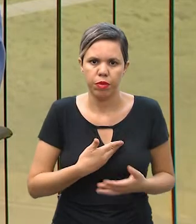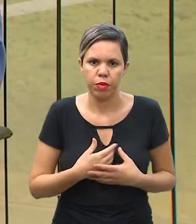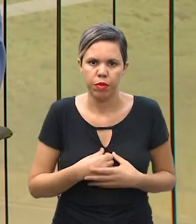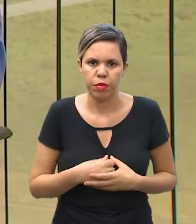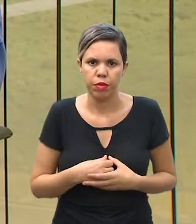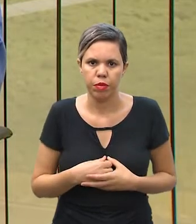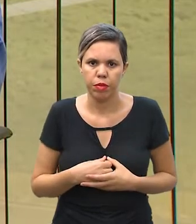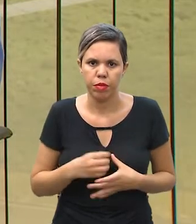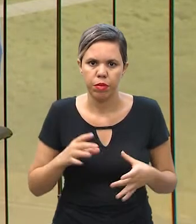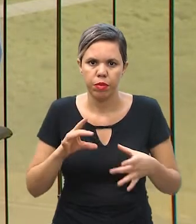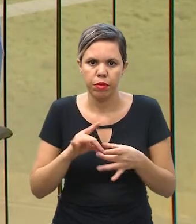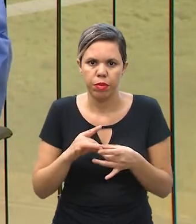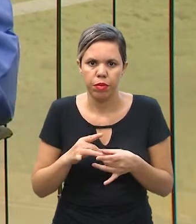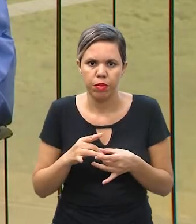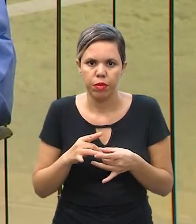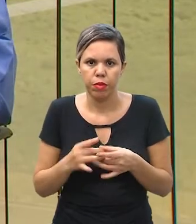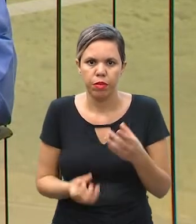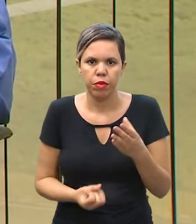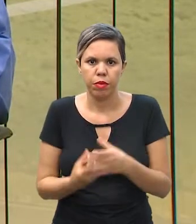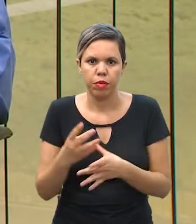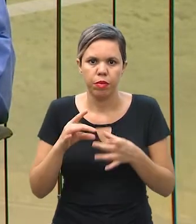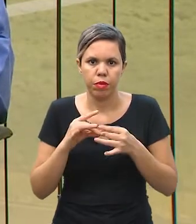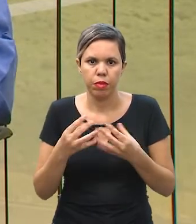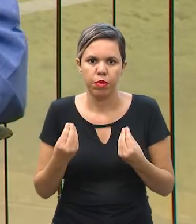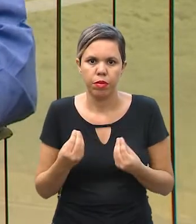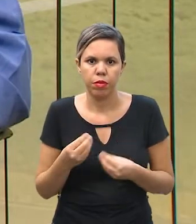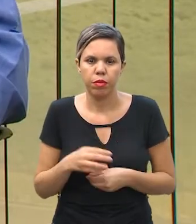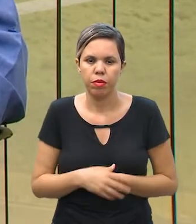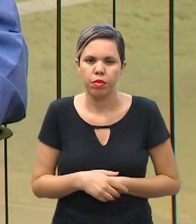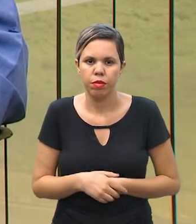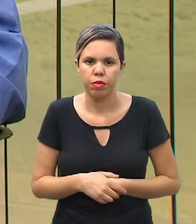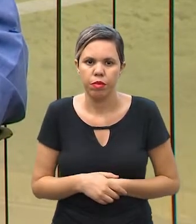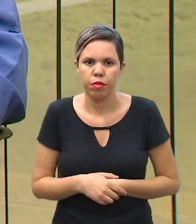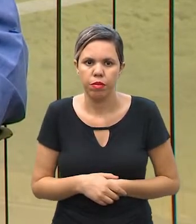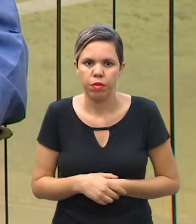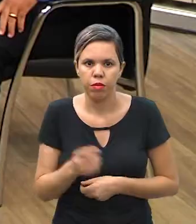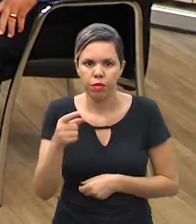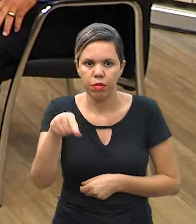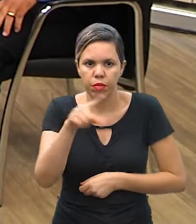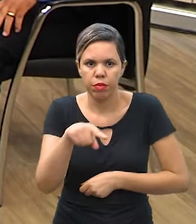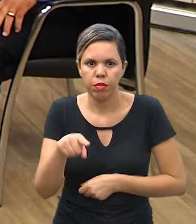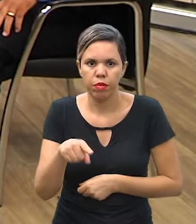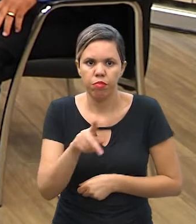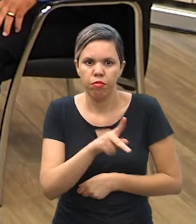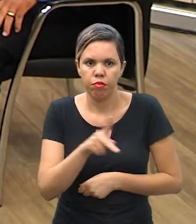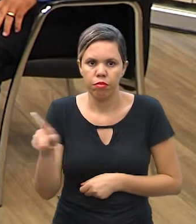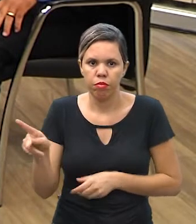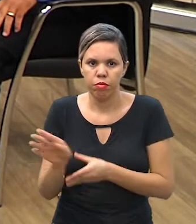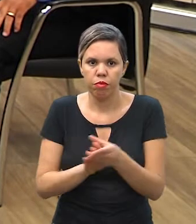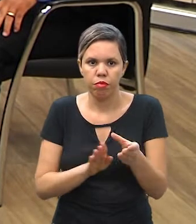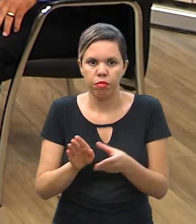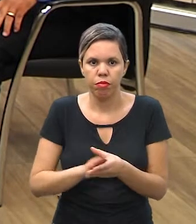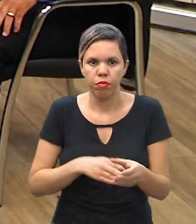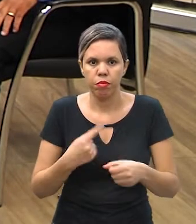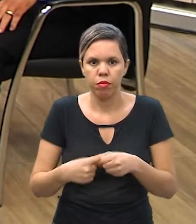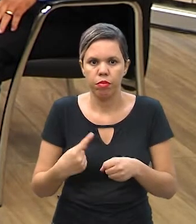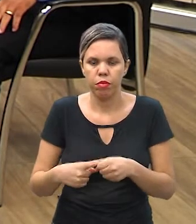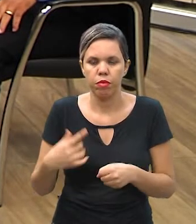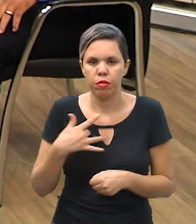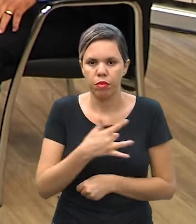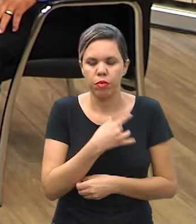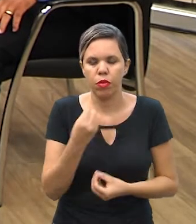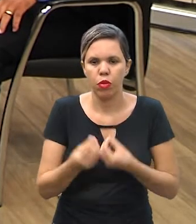amizade, não é? Esses vínculos, eles se fortalecem muito, que é muito bom. Você foi presidente do Conselho Municipal